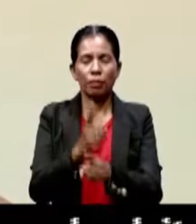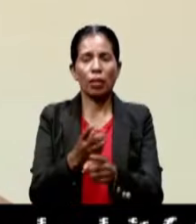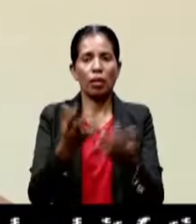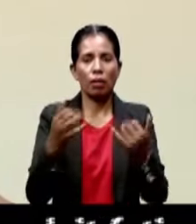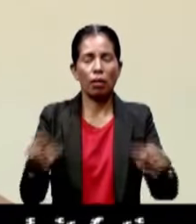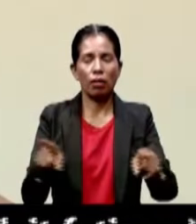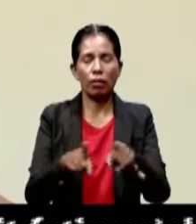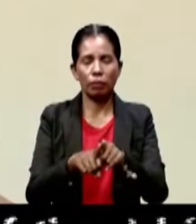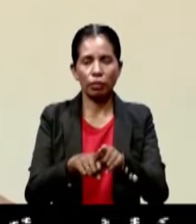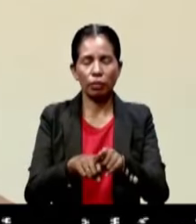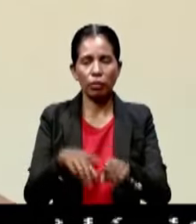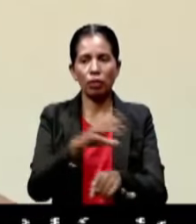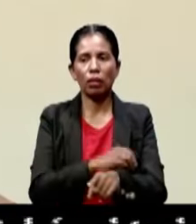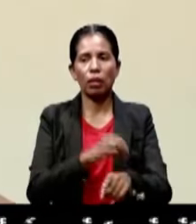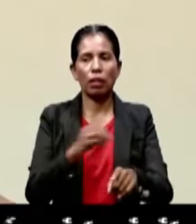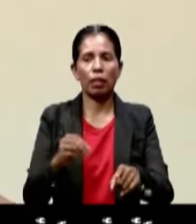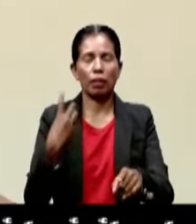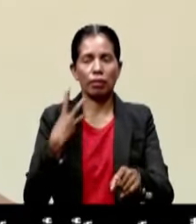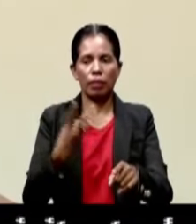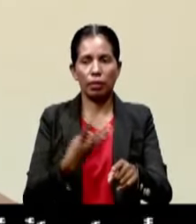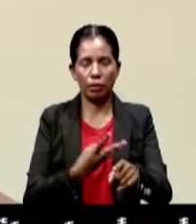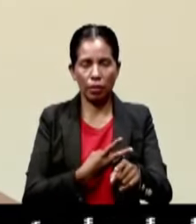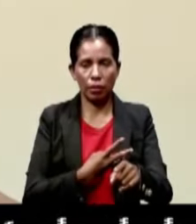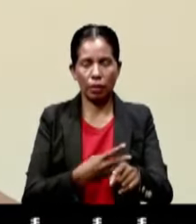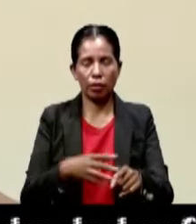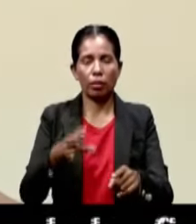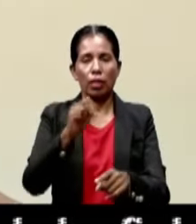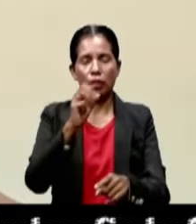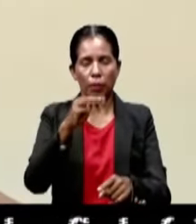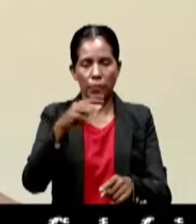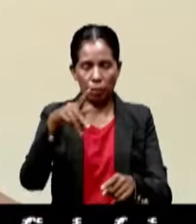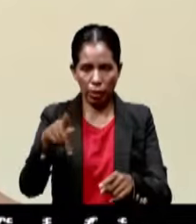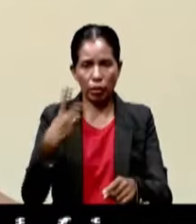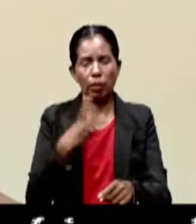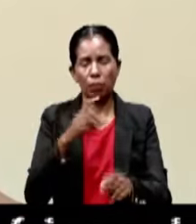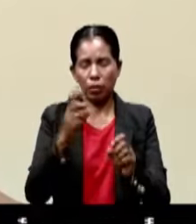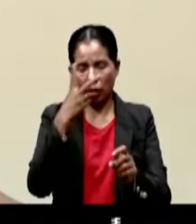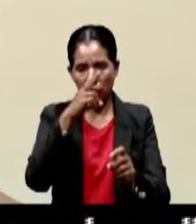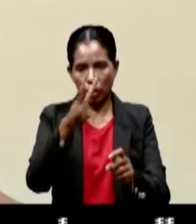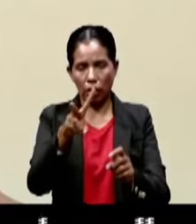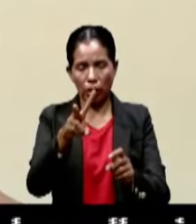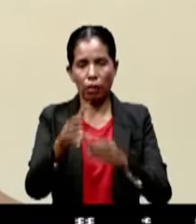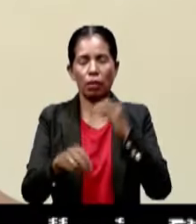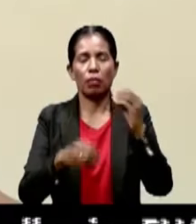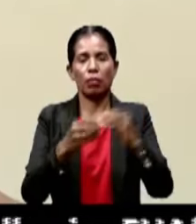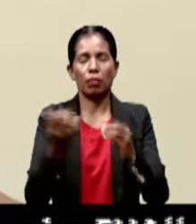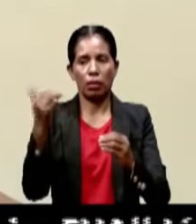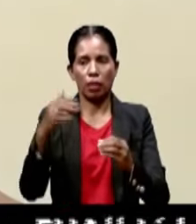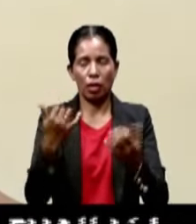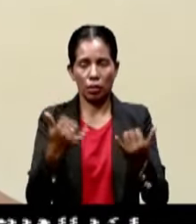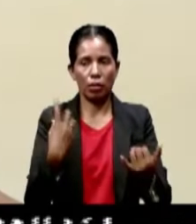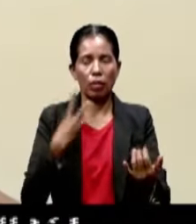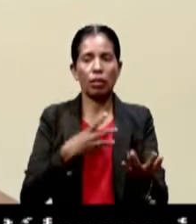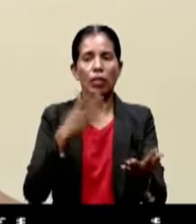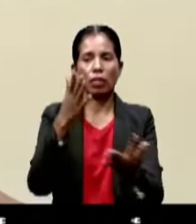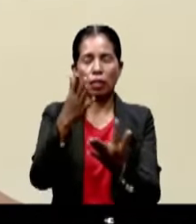nesse terceiro ciclo agora ita ta ma reforma currículo ita mos considera opinião ser ne ita agora ta ma